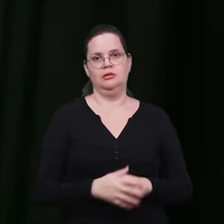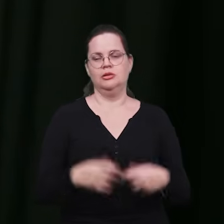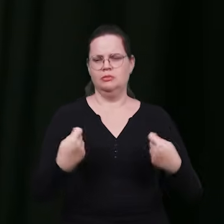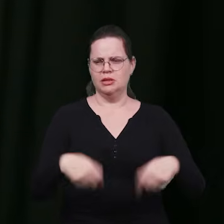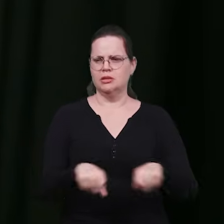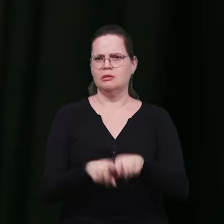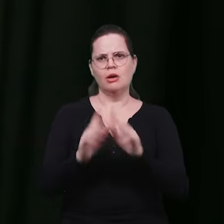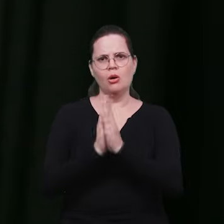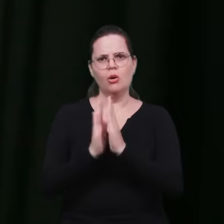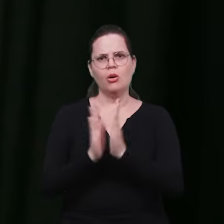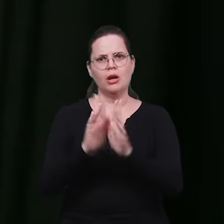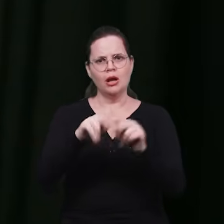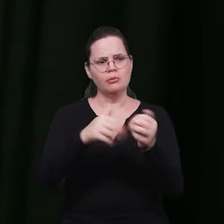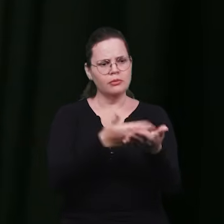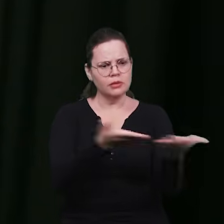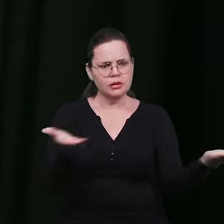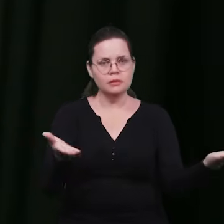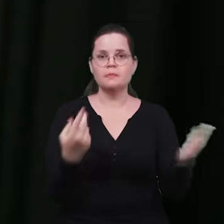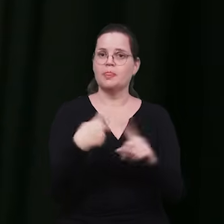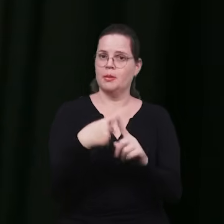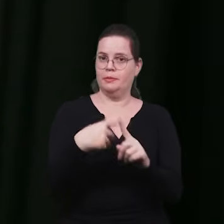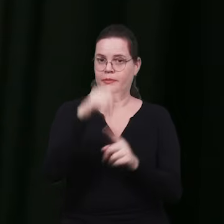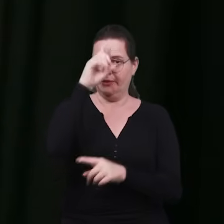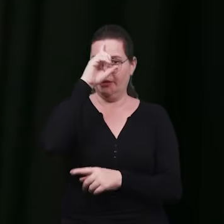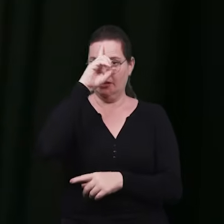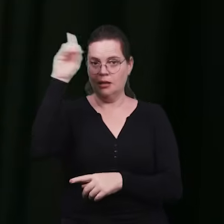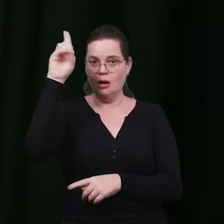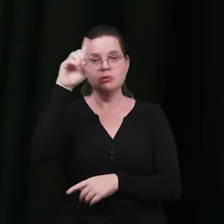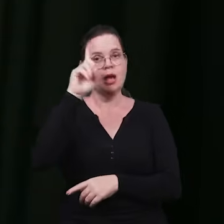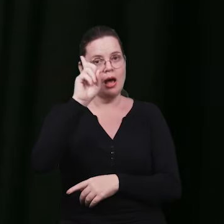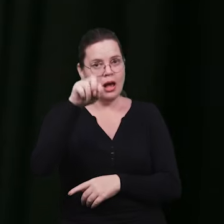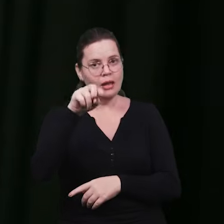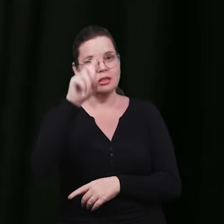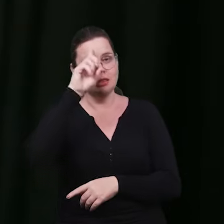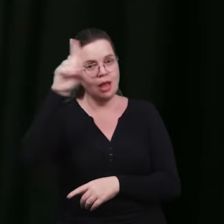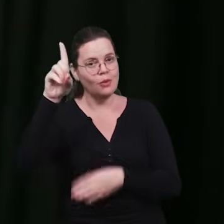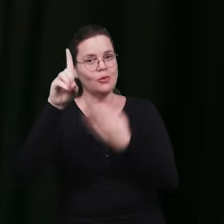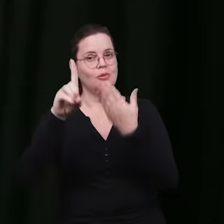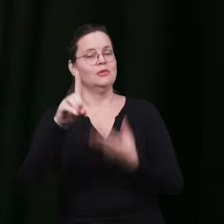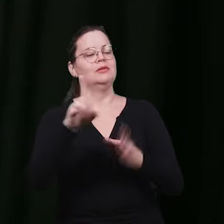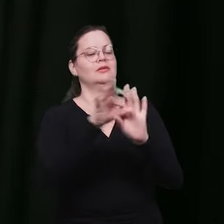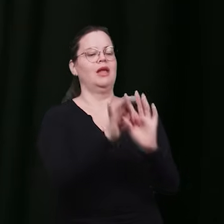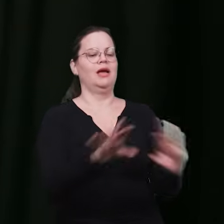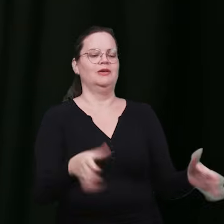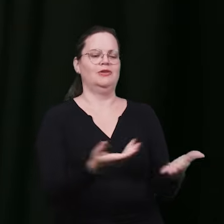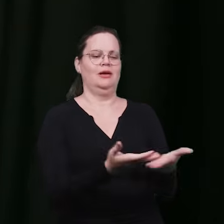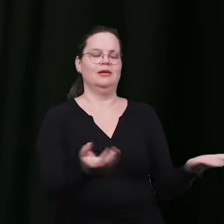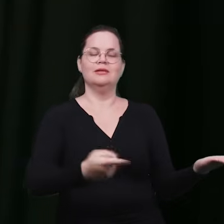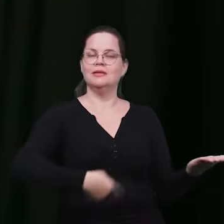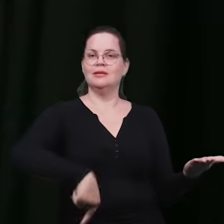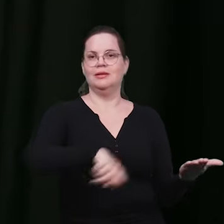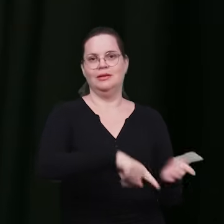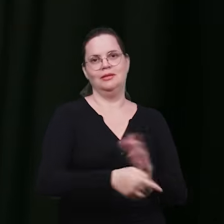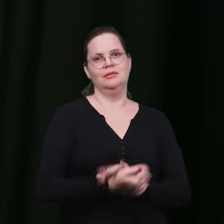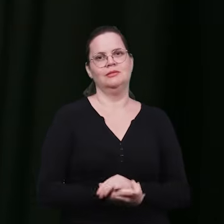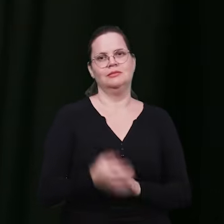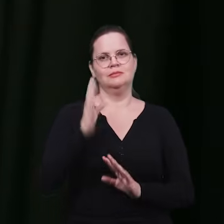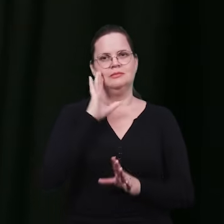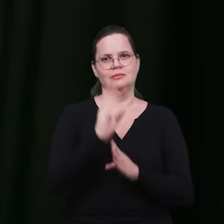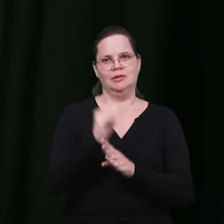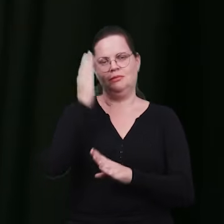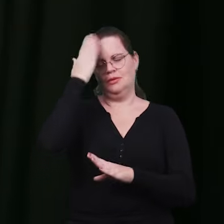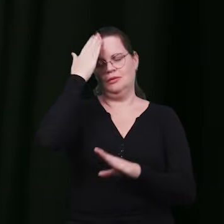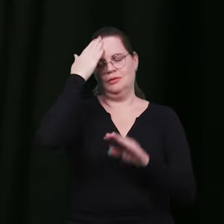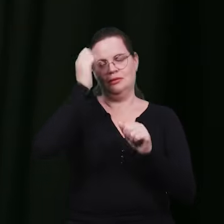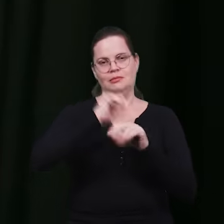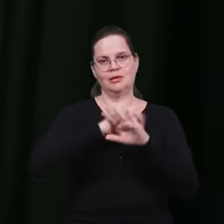quê? Porque elas estão ali debaixo da potente mão de Deus. Isso está bem claro a Só respeito disso.